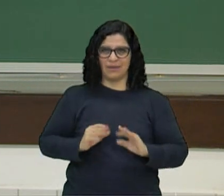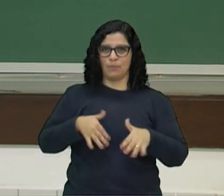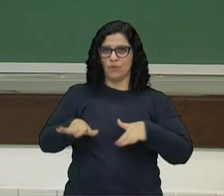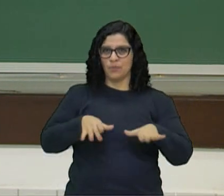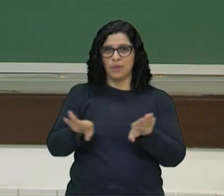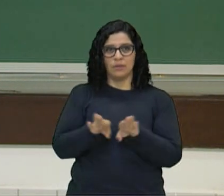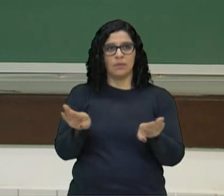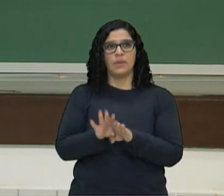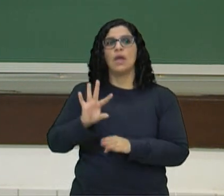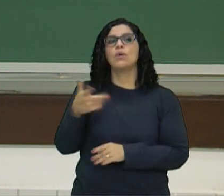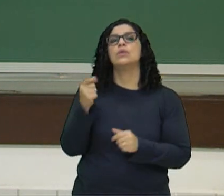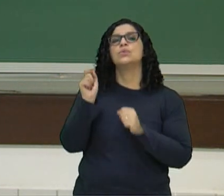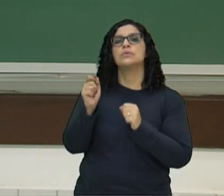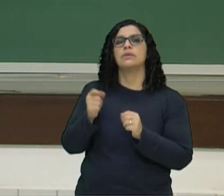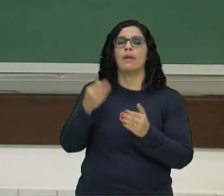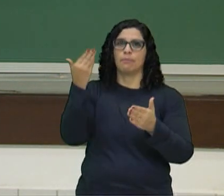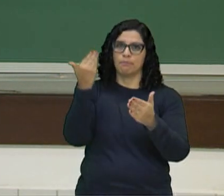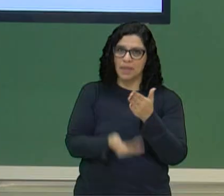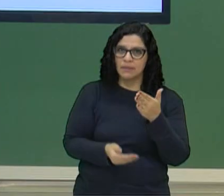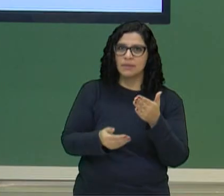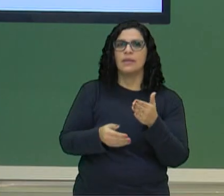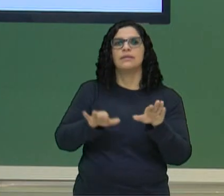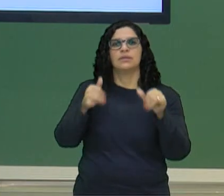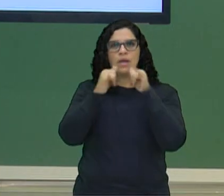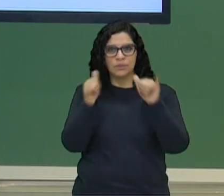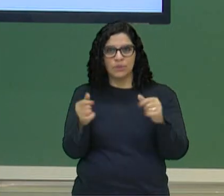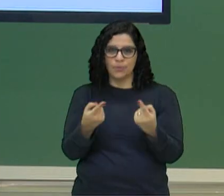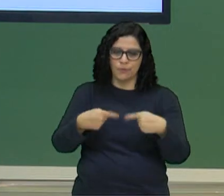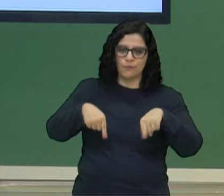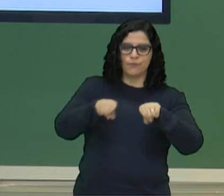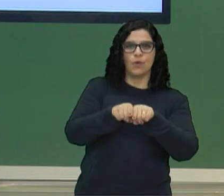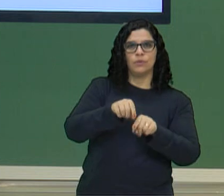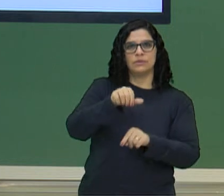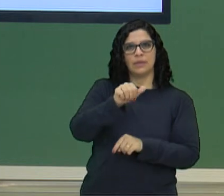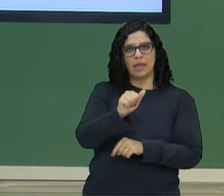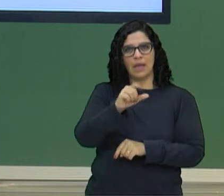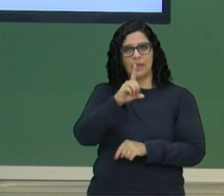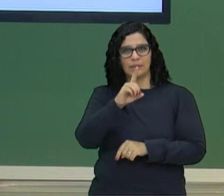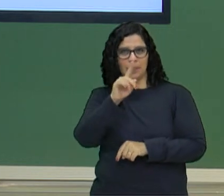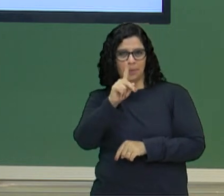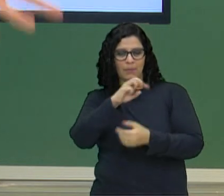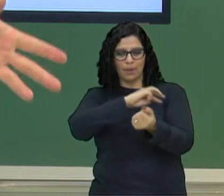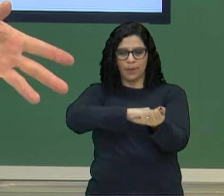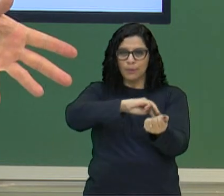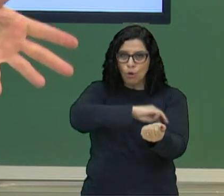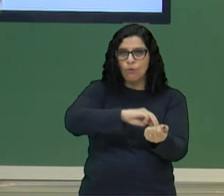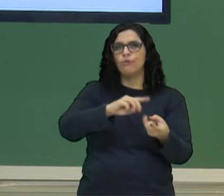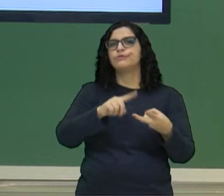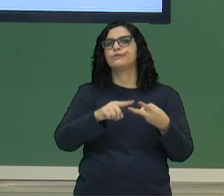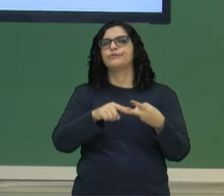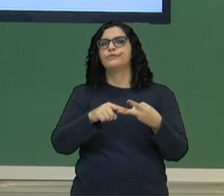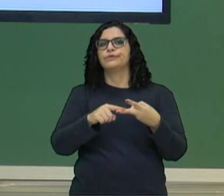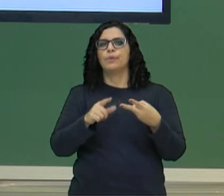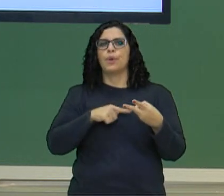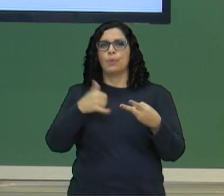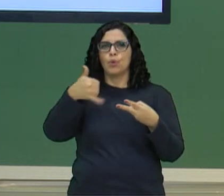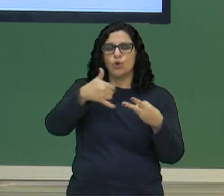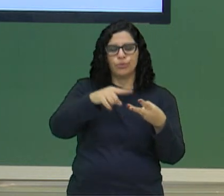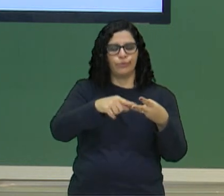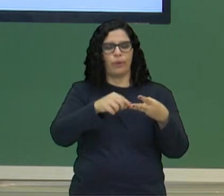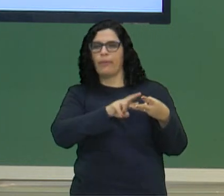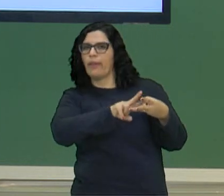E aí o que acontece? Perde um fosfato, para a energia passar para o músculo, para a energia passar para a produção de um lipídio,